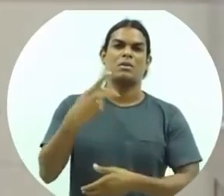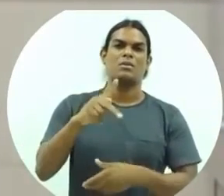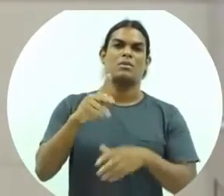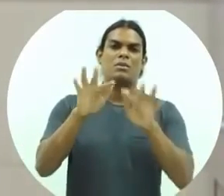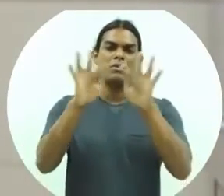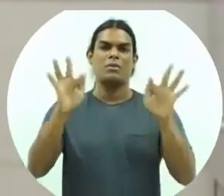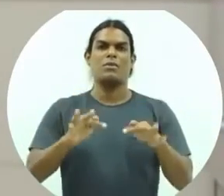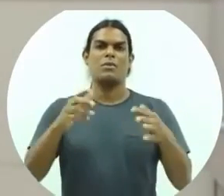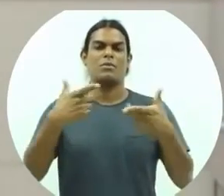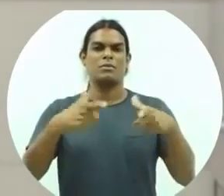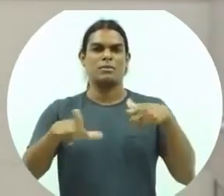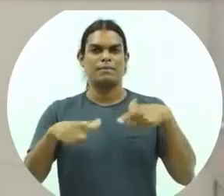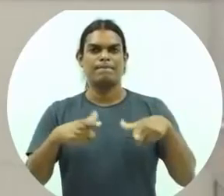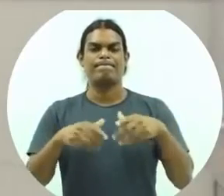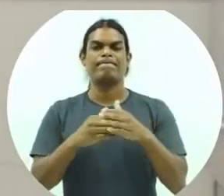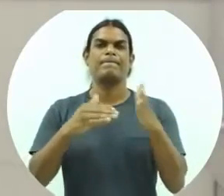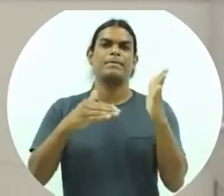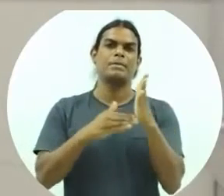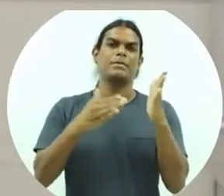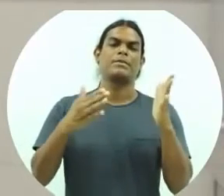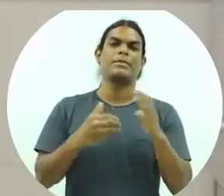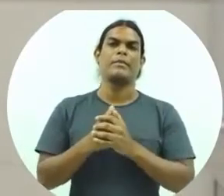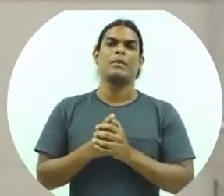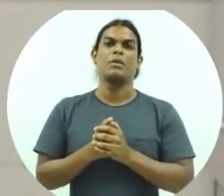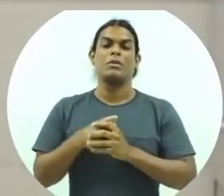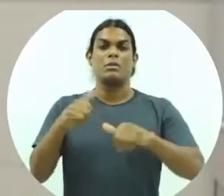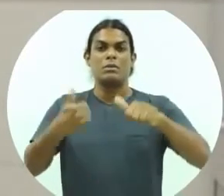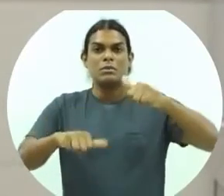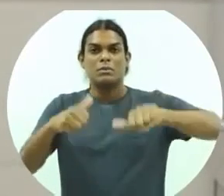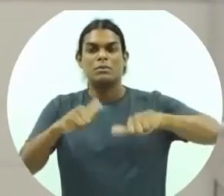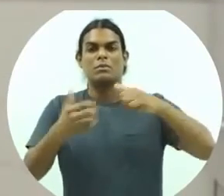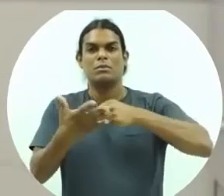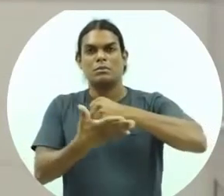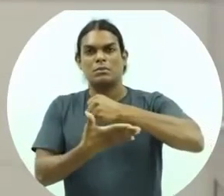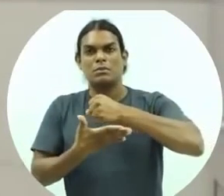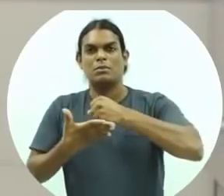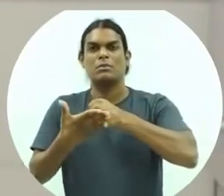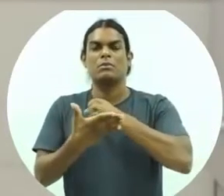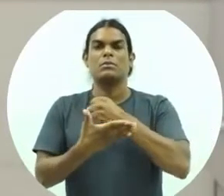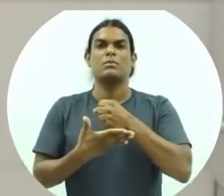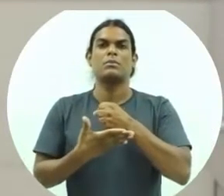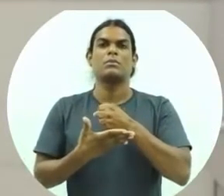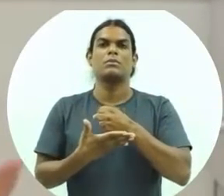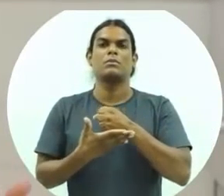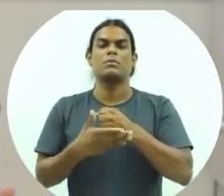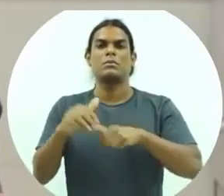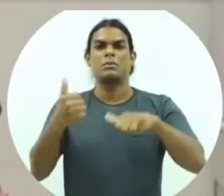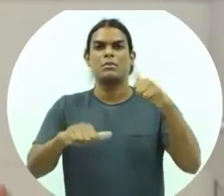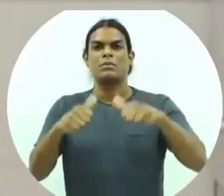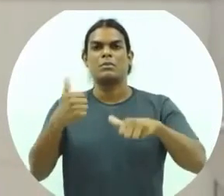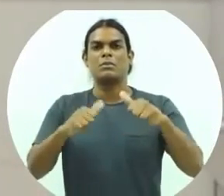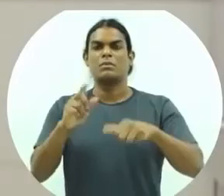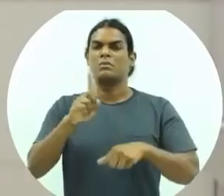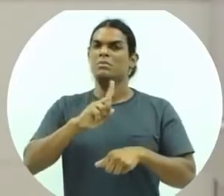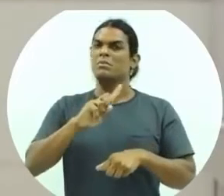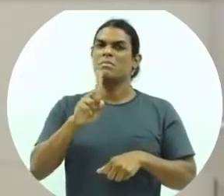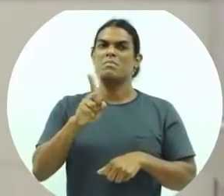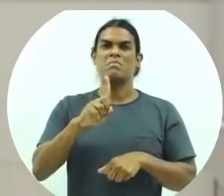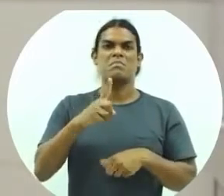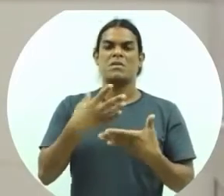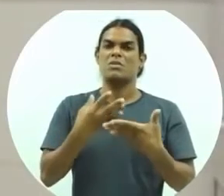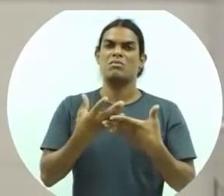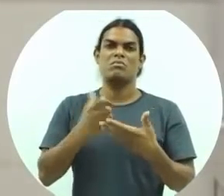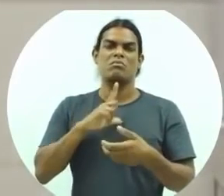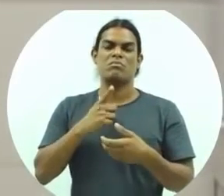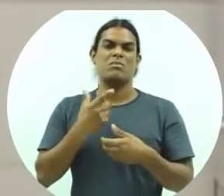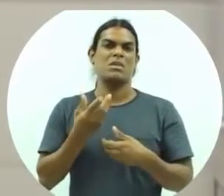seu desempenho. E, por último, quando a avaliação está baseada em fatores de avaliação que não